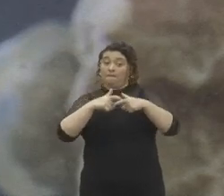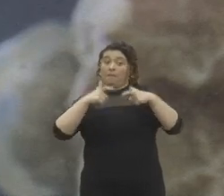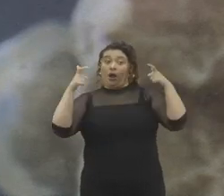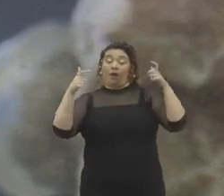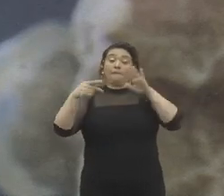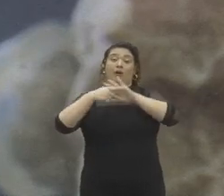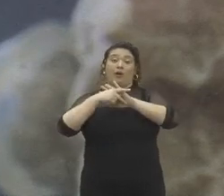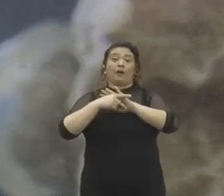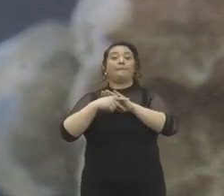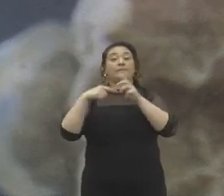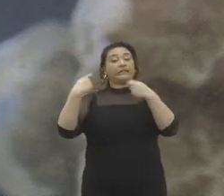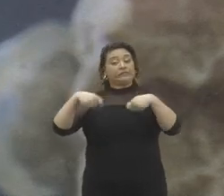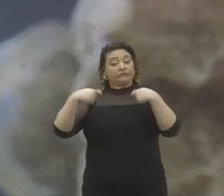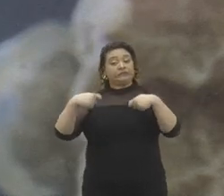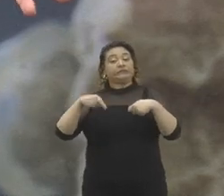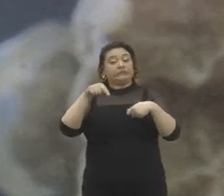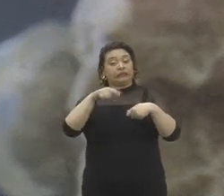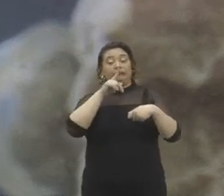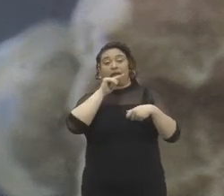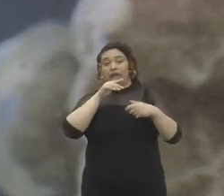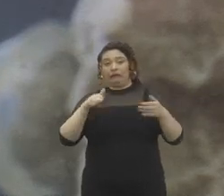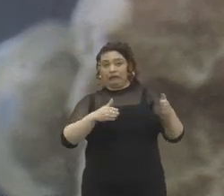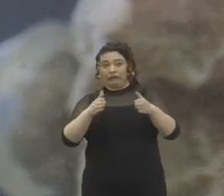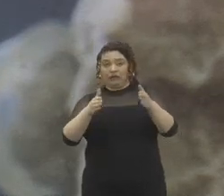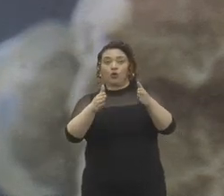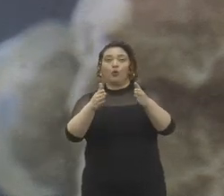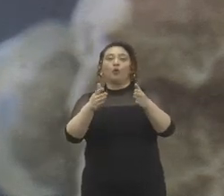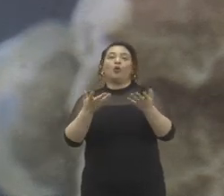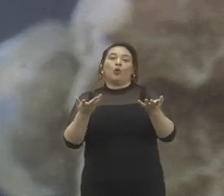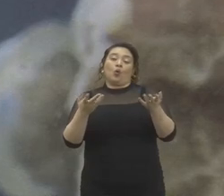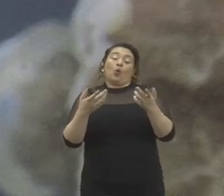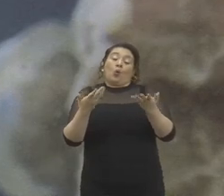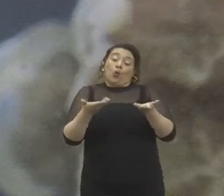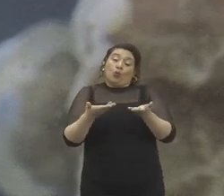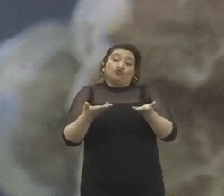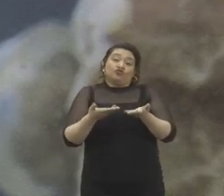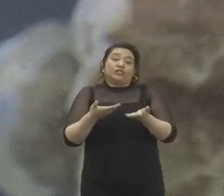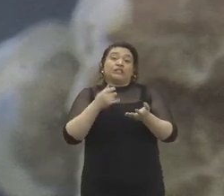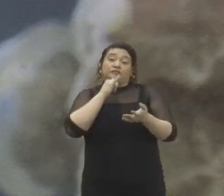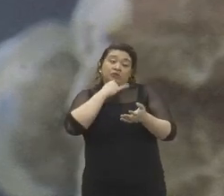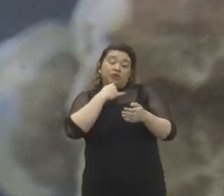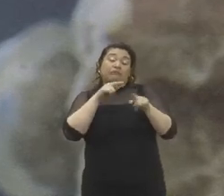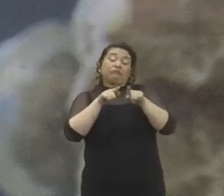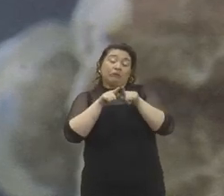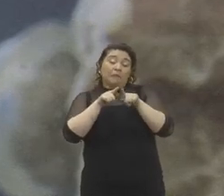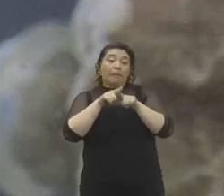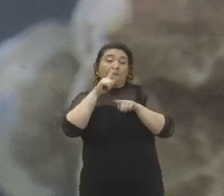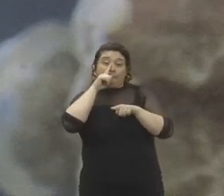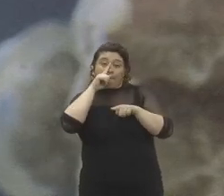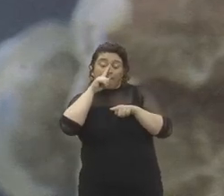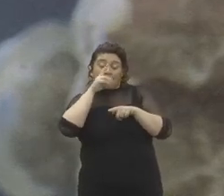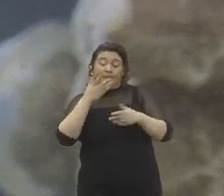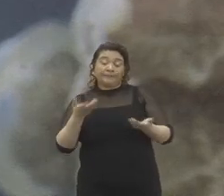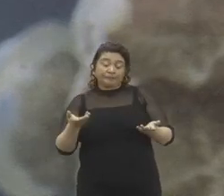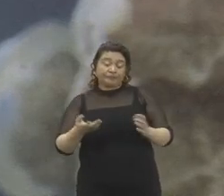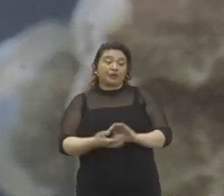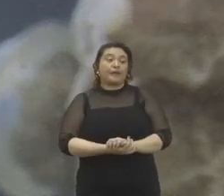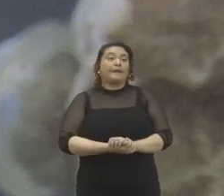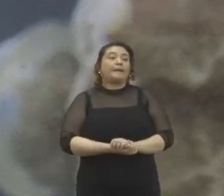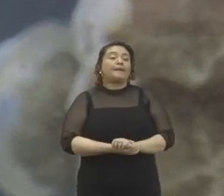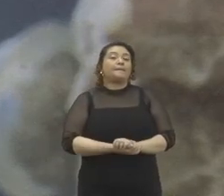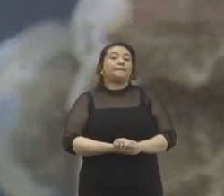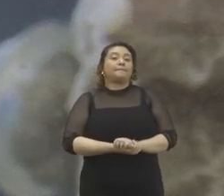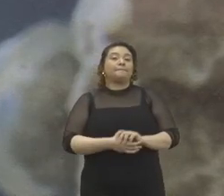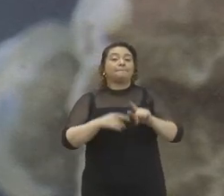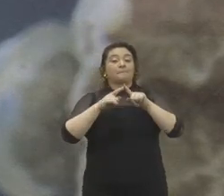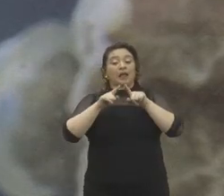dependem doí que também tá eh hoje sob ameaças né mas enfim ah eu